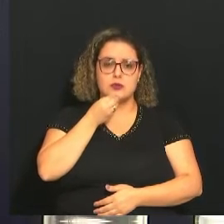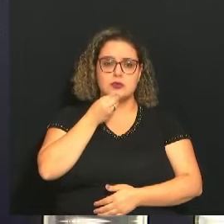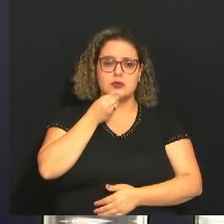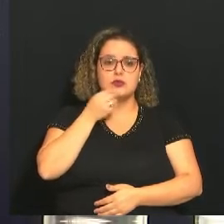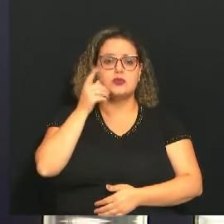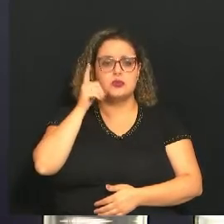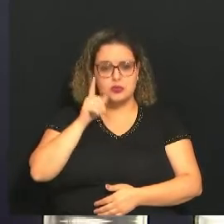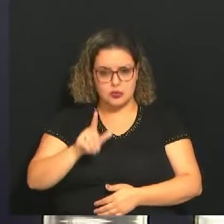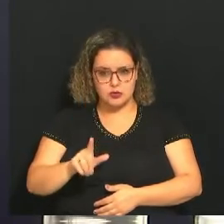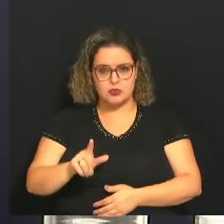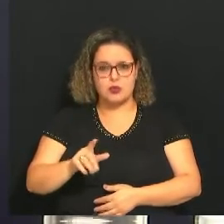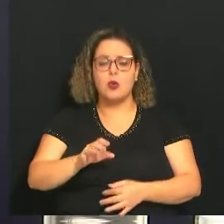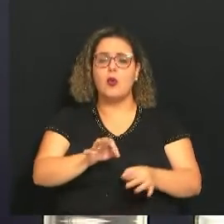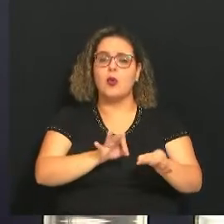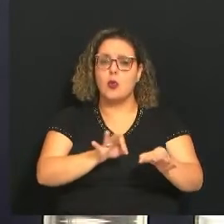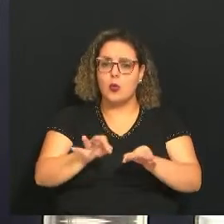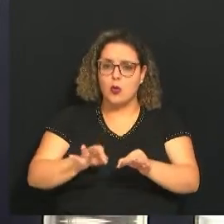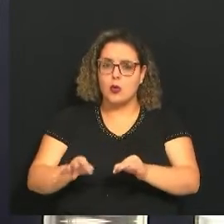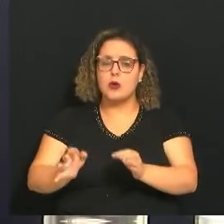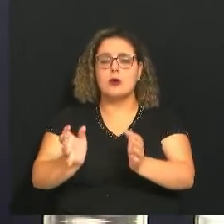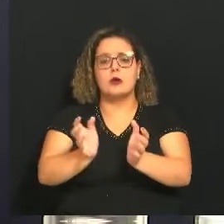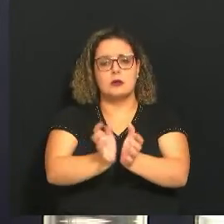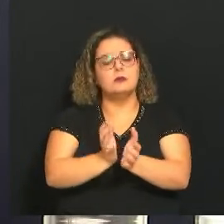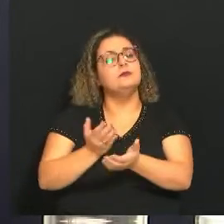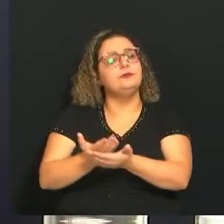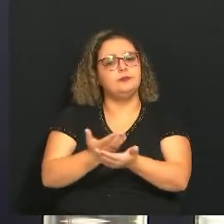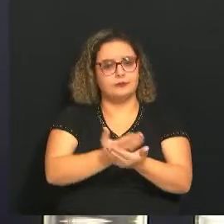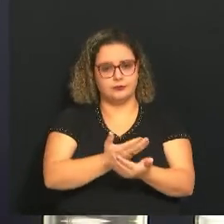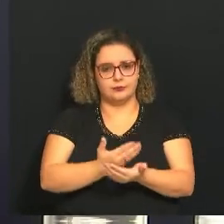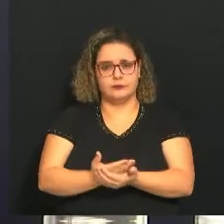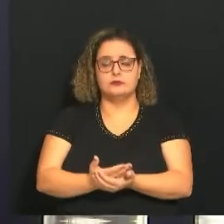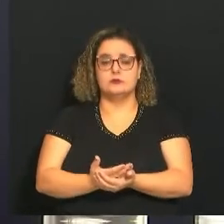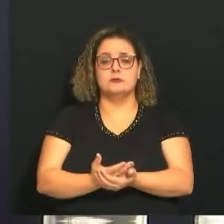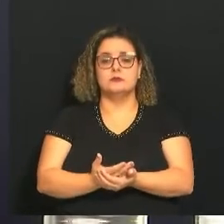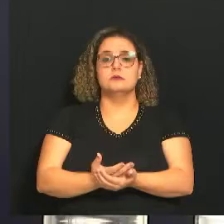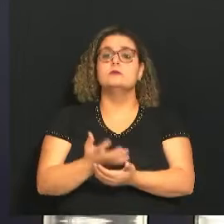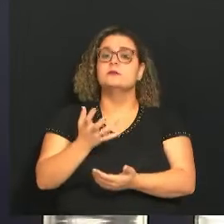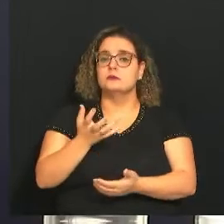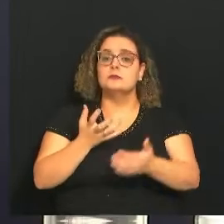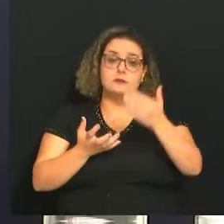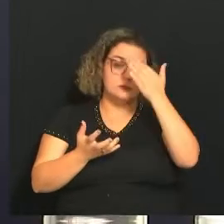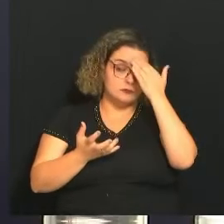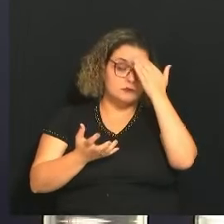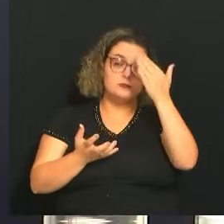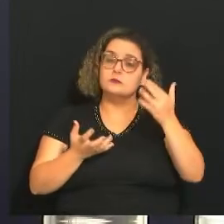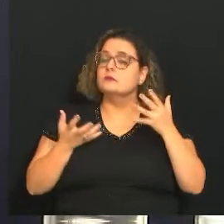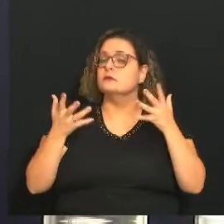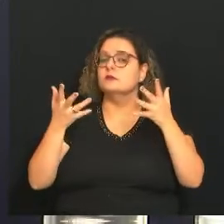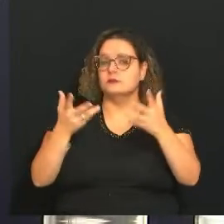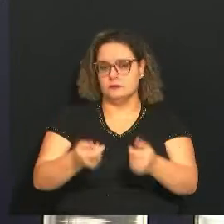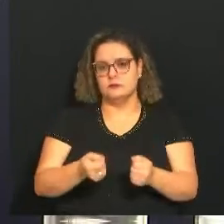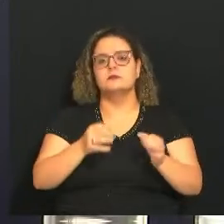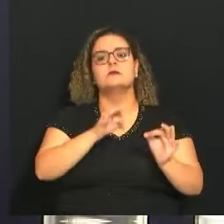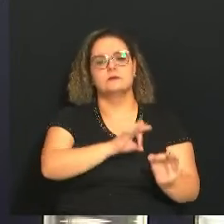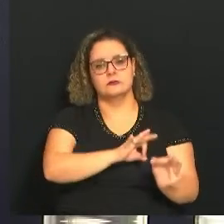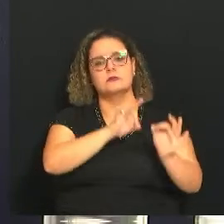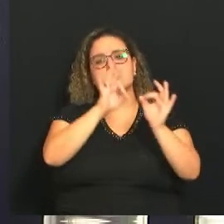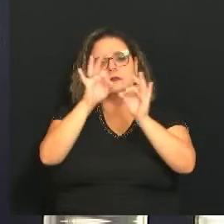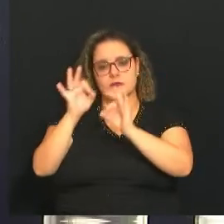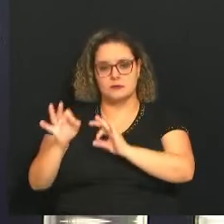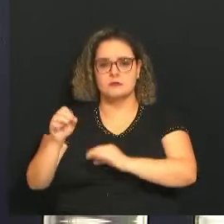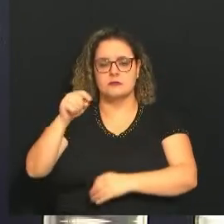conseguir organizar essa comissão de estudos, né? Então, quero agradecer, né, a todos que estão acompanhando a gente